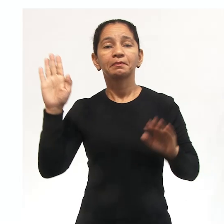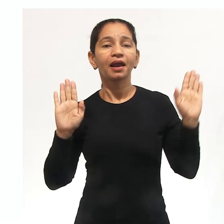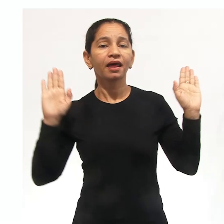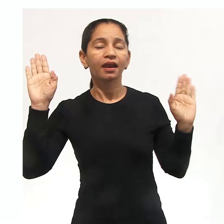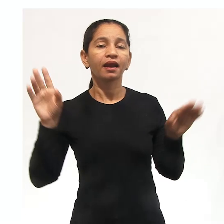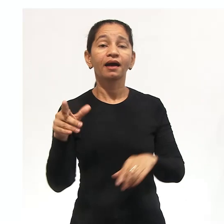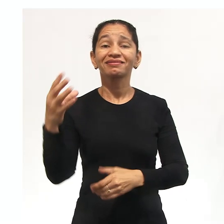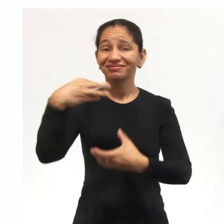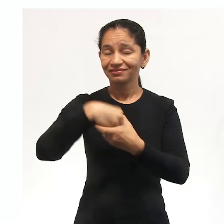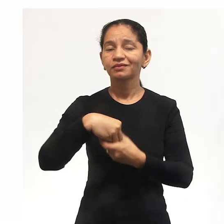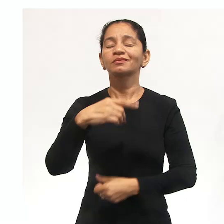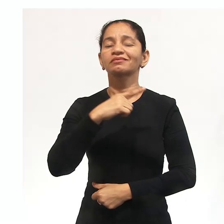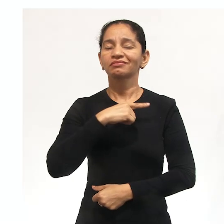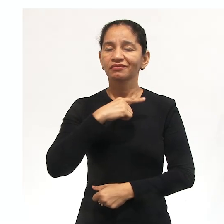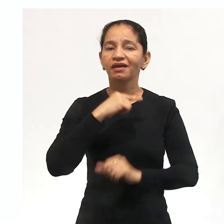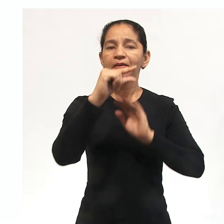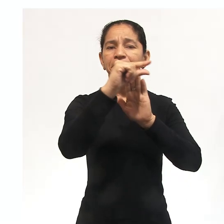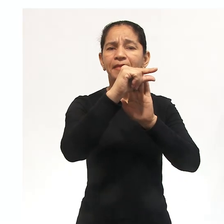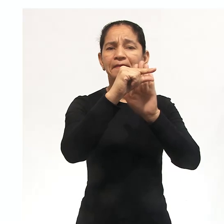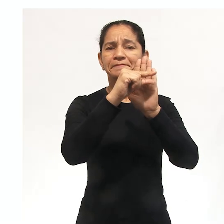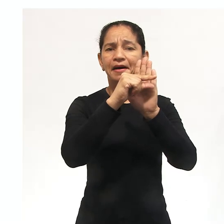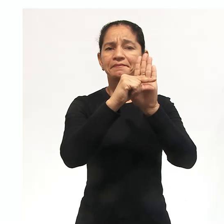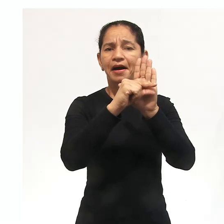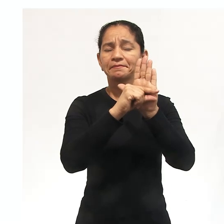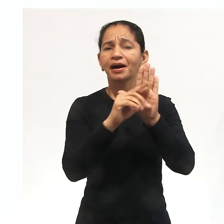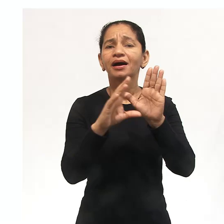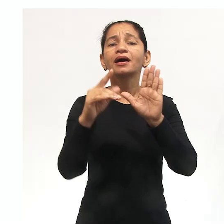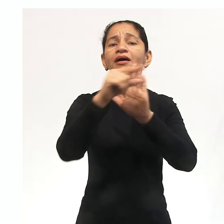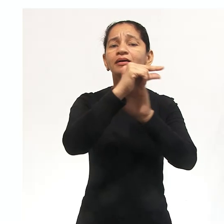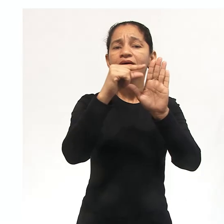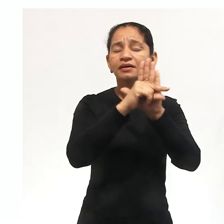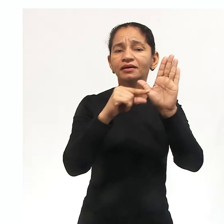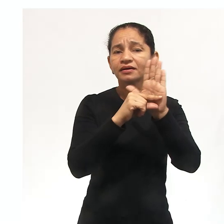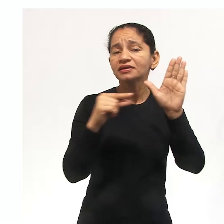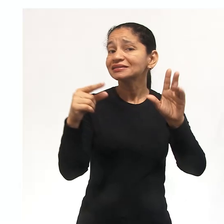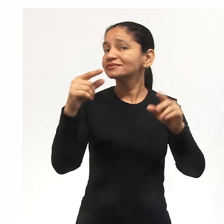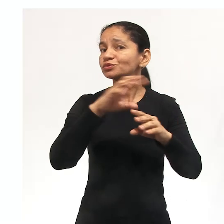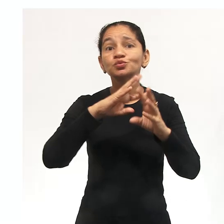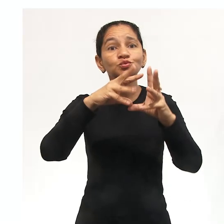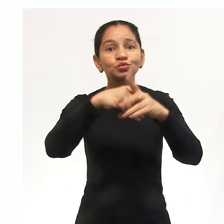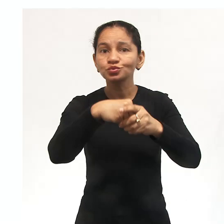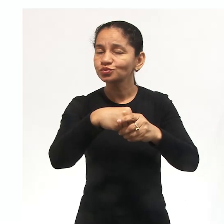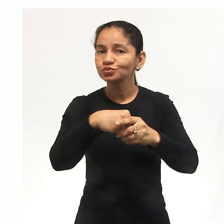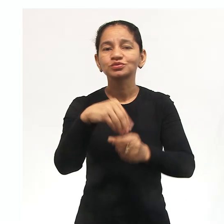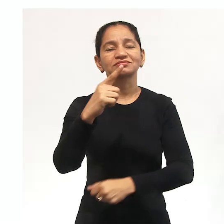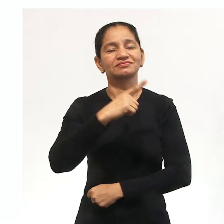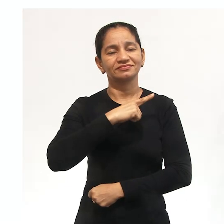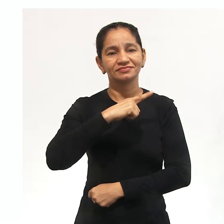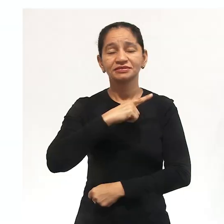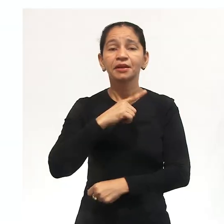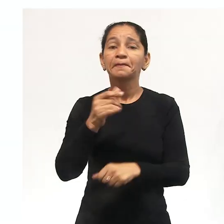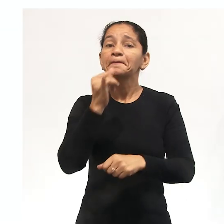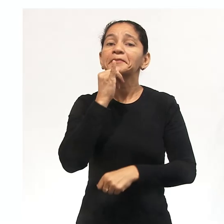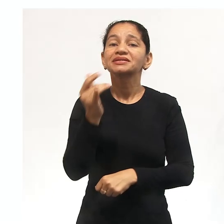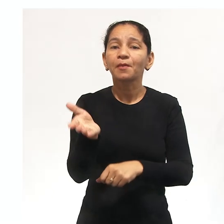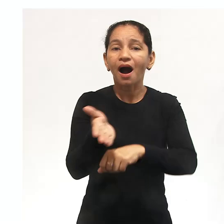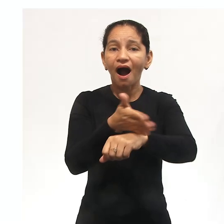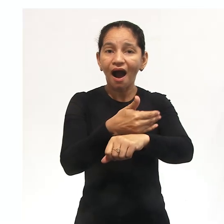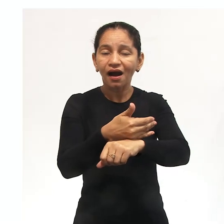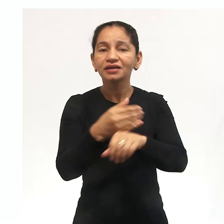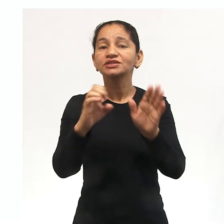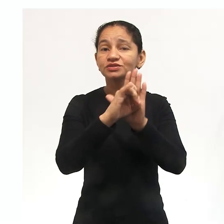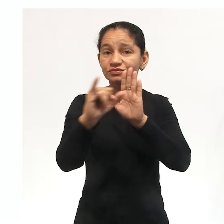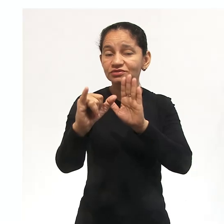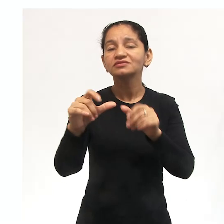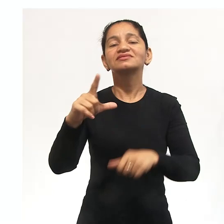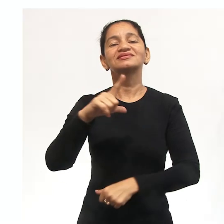ele vem dispondo a respeito da capacidade, inclusive, de fornecimento. Tudo isso aqui, ó, que são atos de